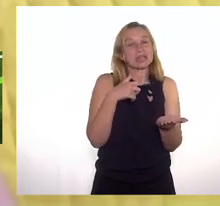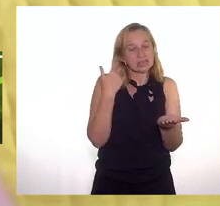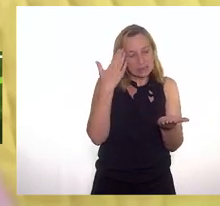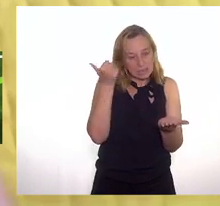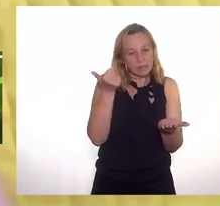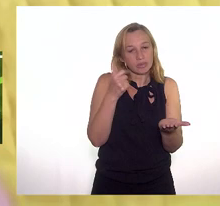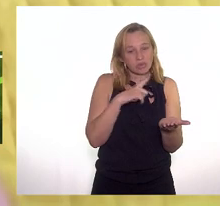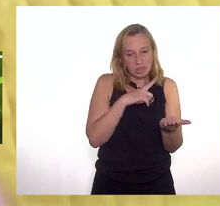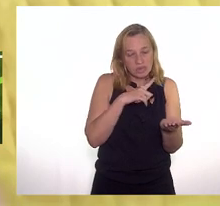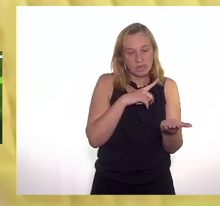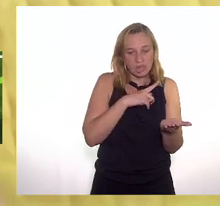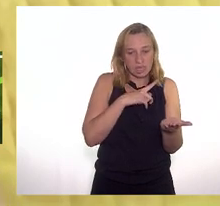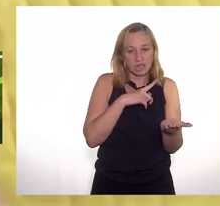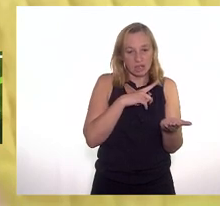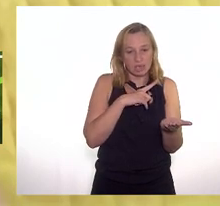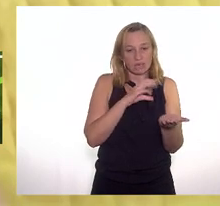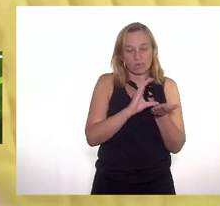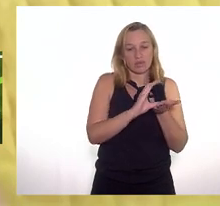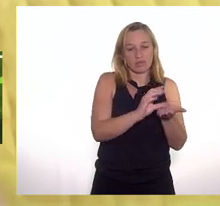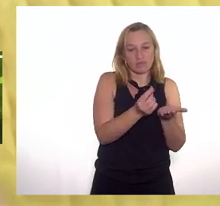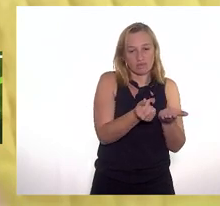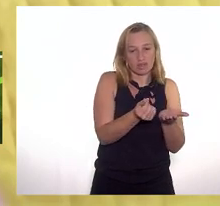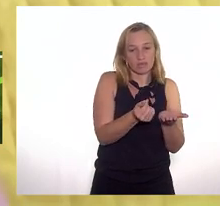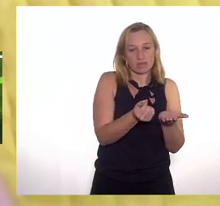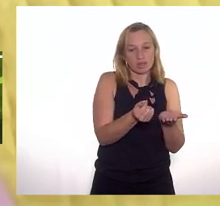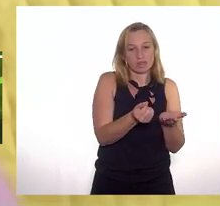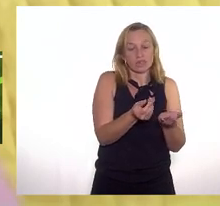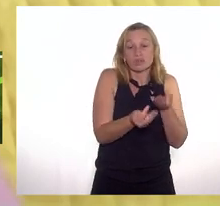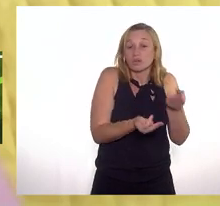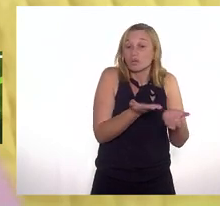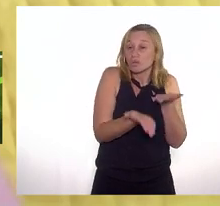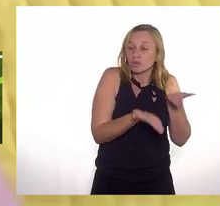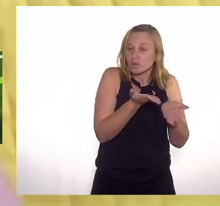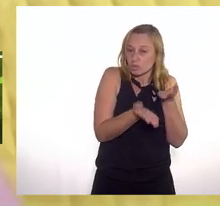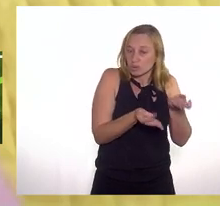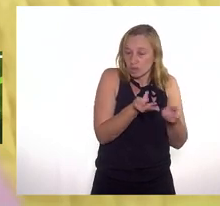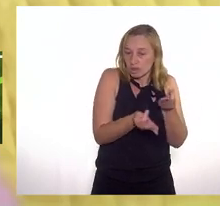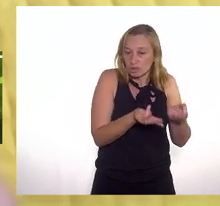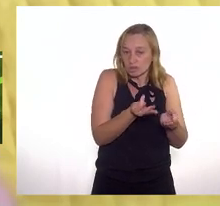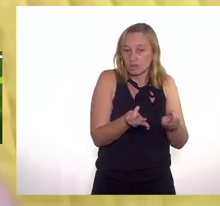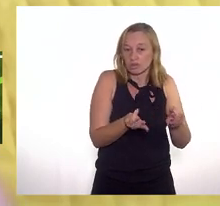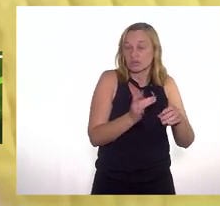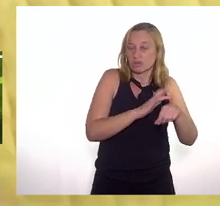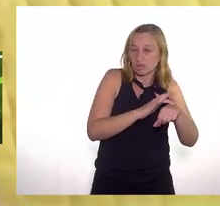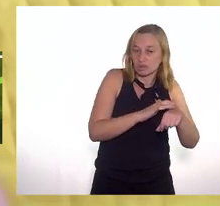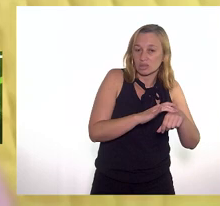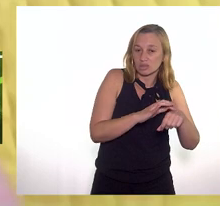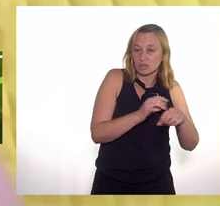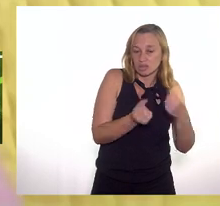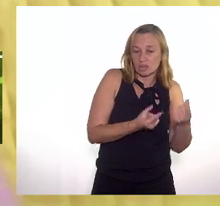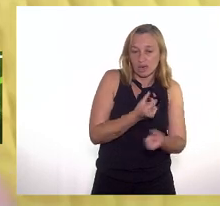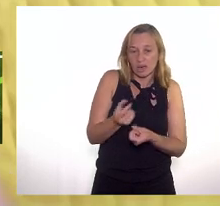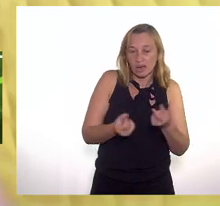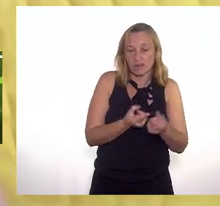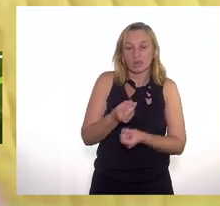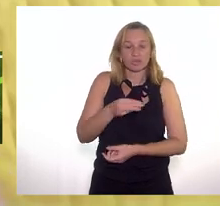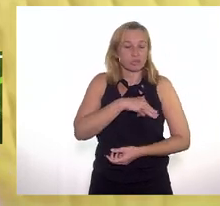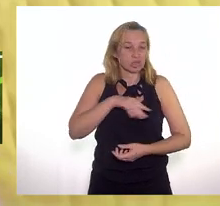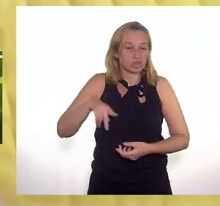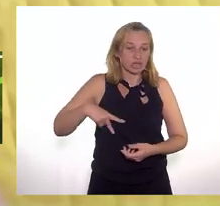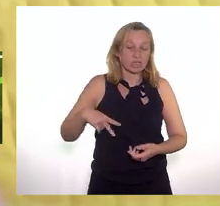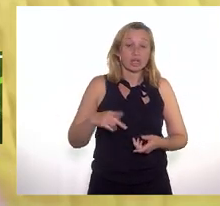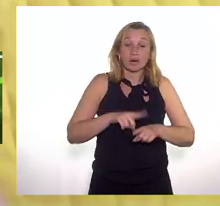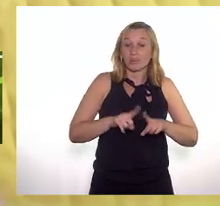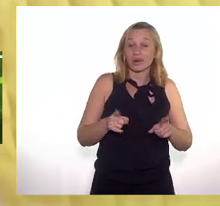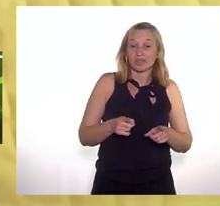existe já uma verba dedicada para o tratamento de doenças raras pelo Ministério da Saúde e que a gente não tem acesso por não estar